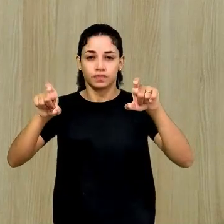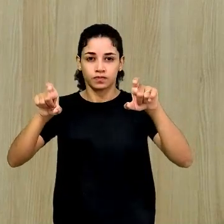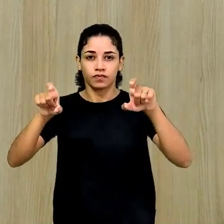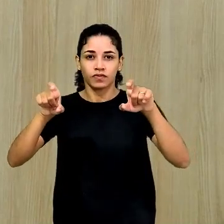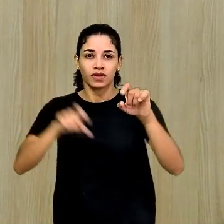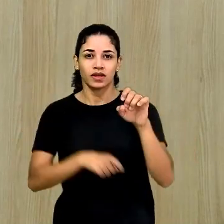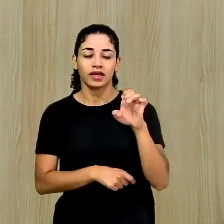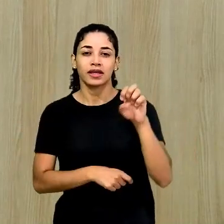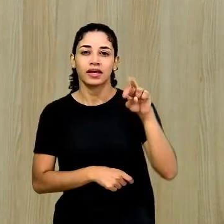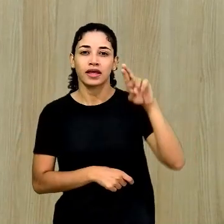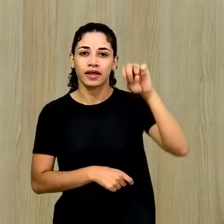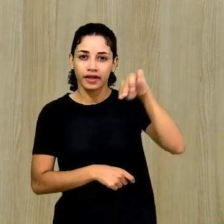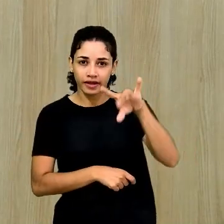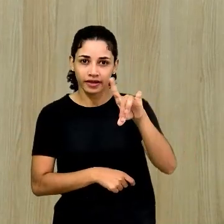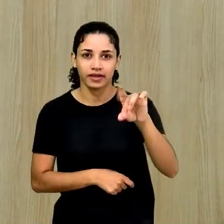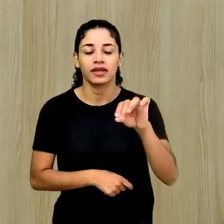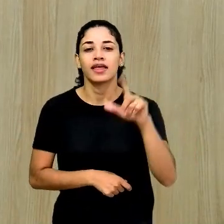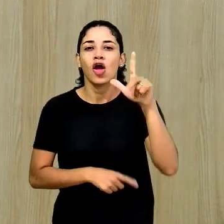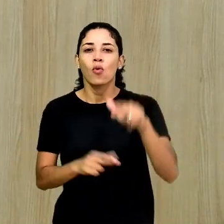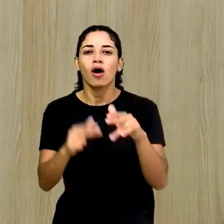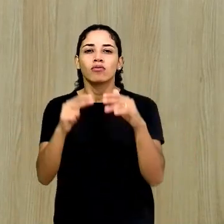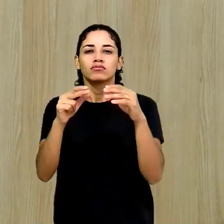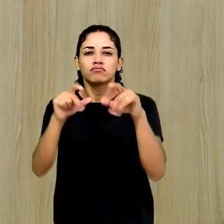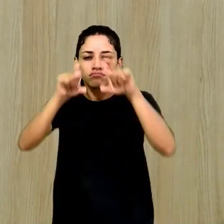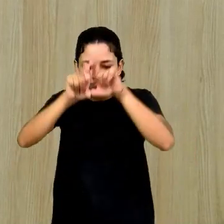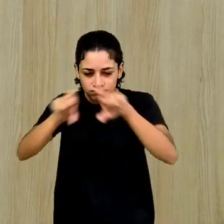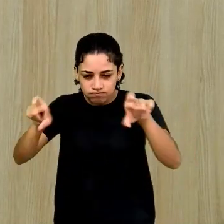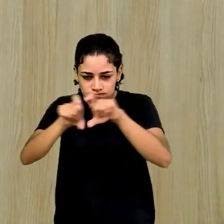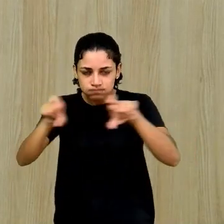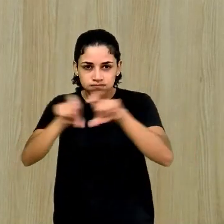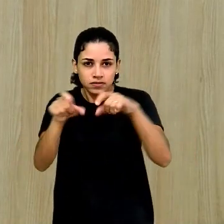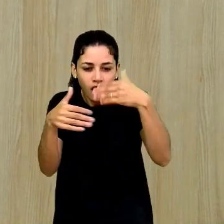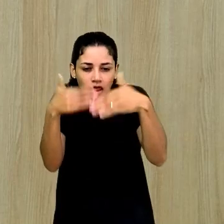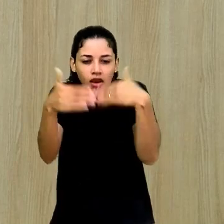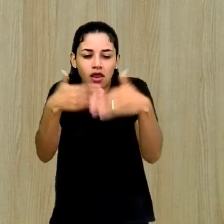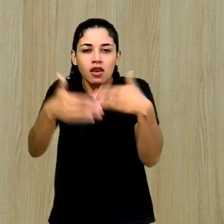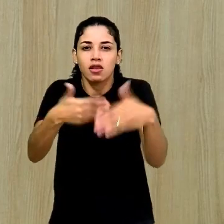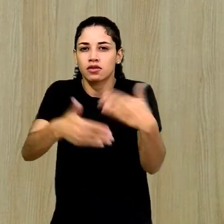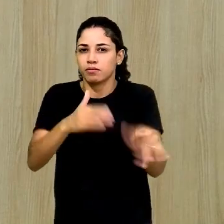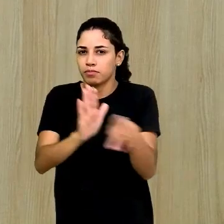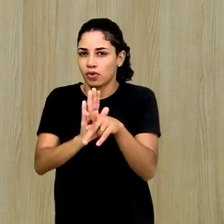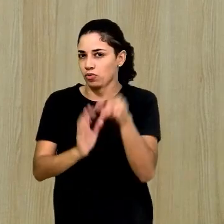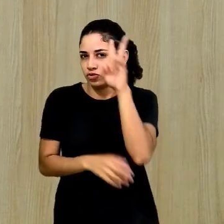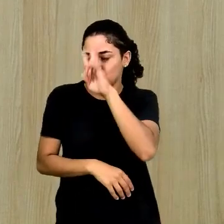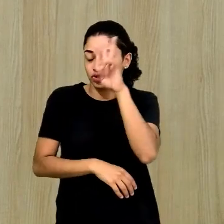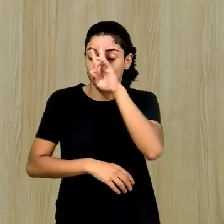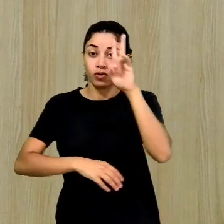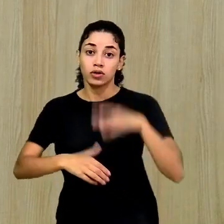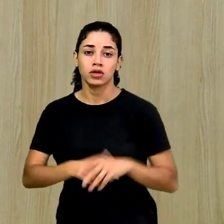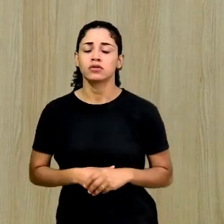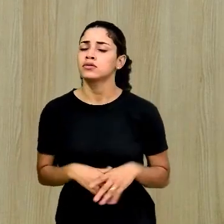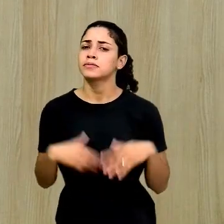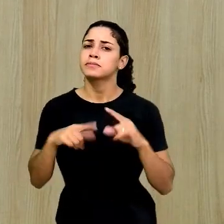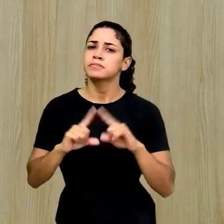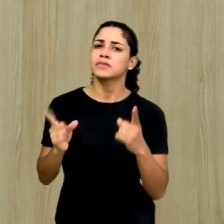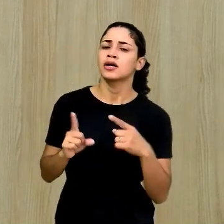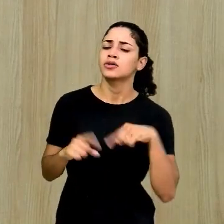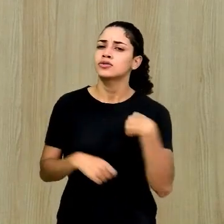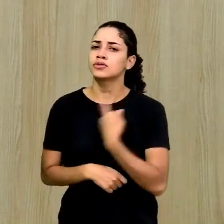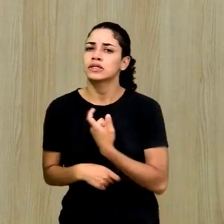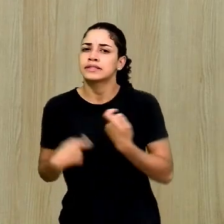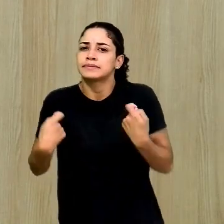no desenvolvimento da história. E para esse desenvolvimento, para esse enredo, o que é que a gente